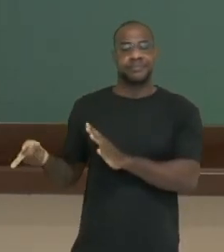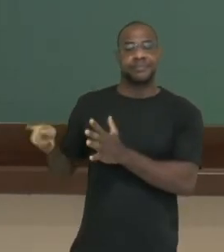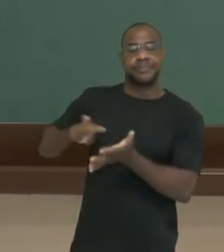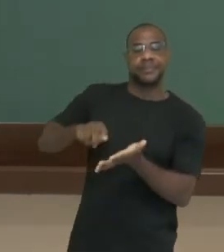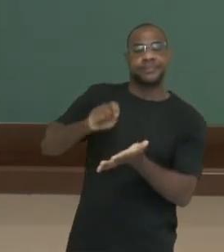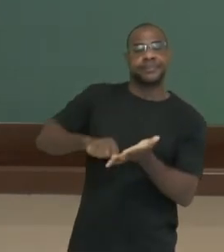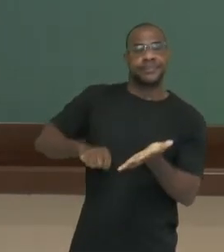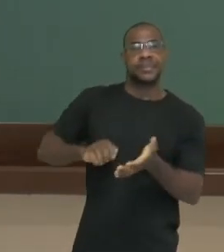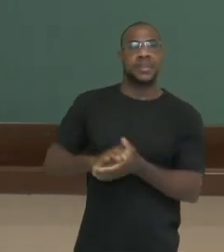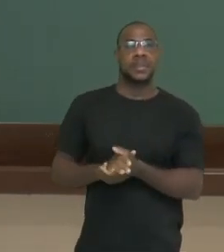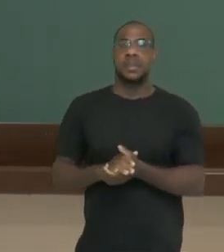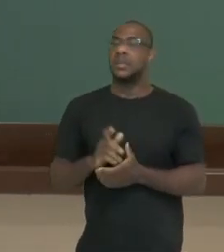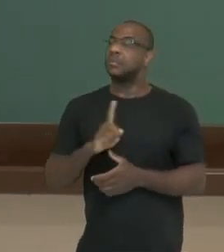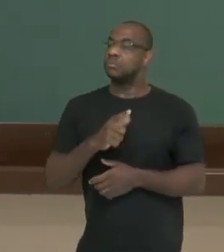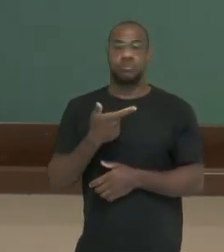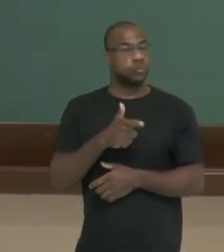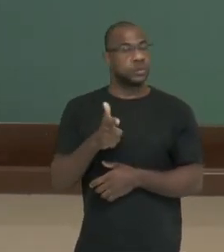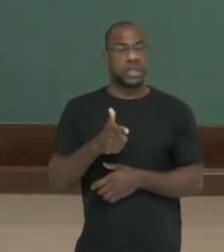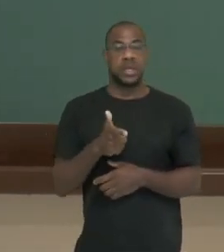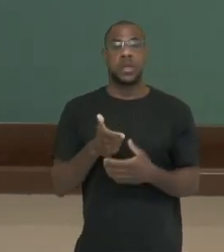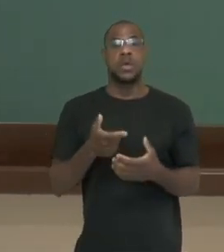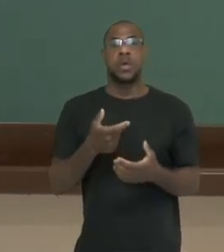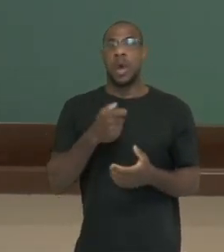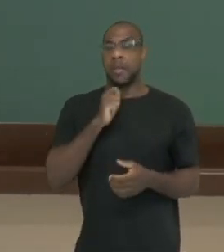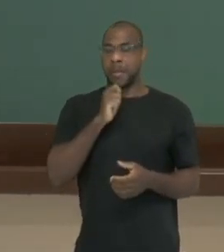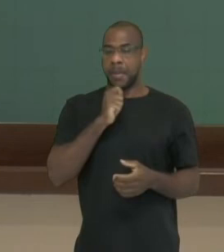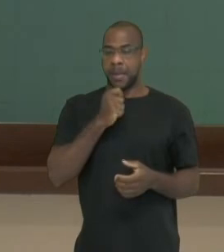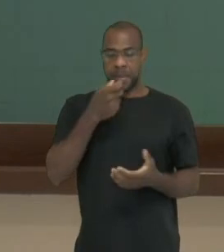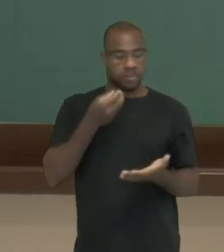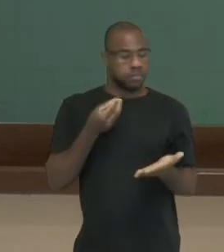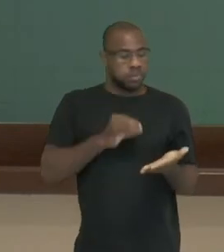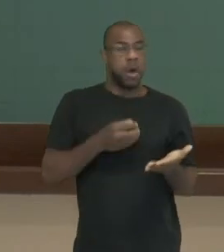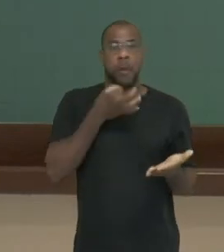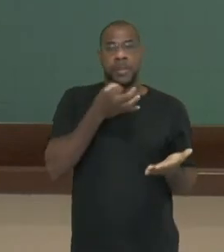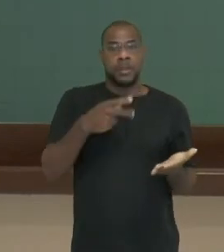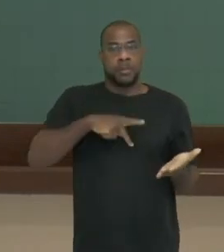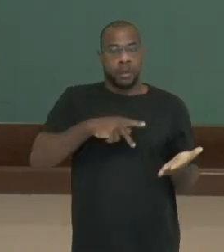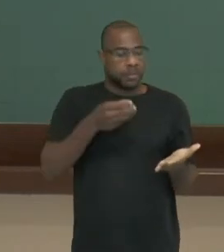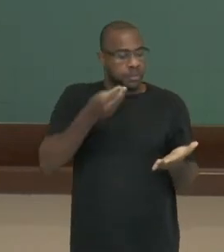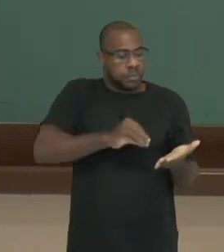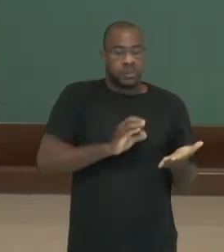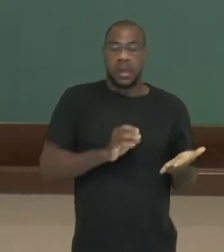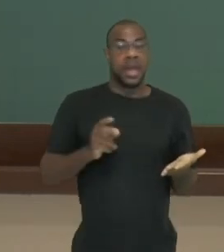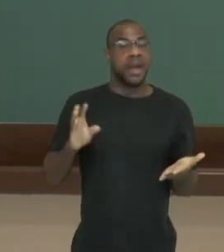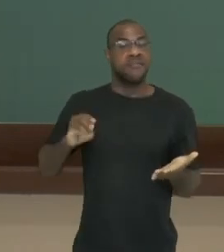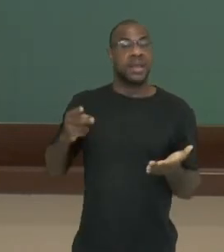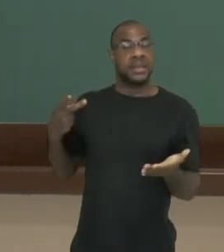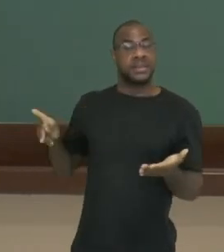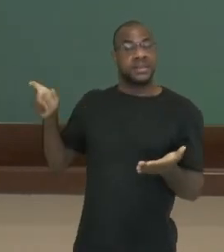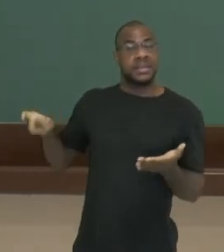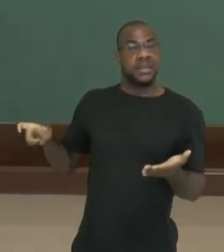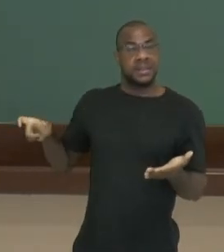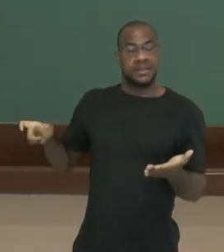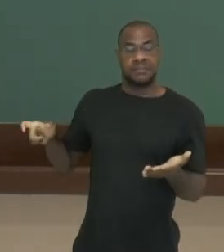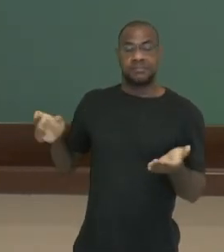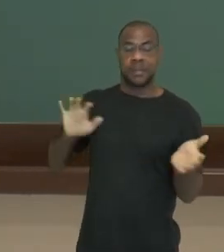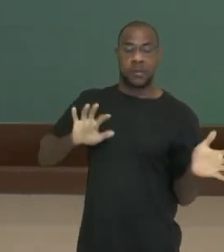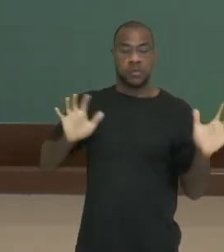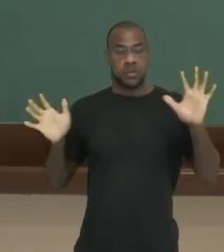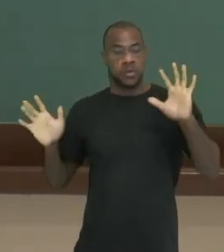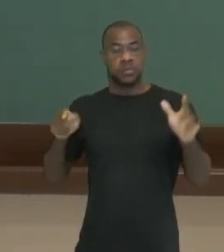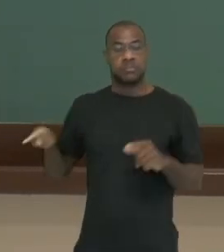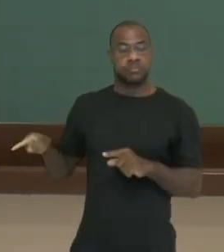do jornalista, da pessoa que elaborou a notícia, nós temos a fala do jogador. E como que nós sabemos disso? As aspas